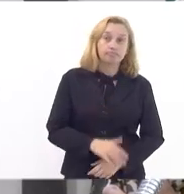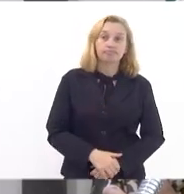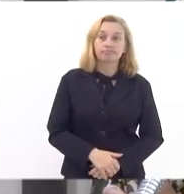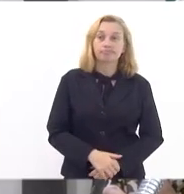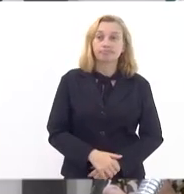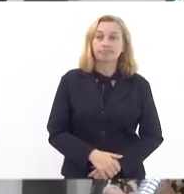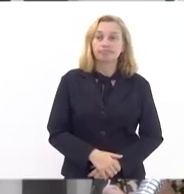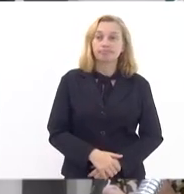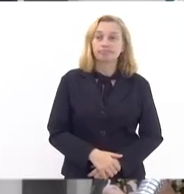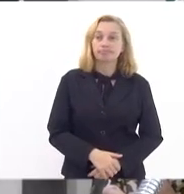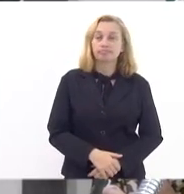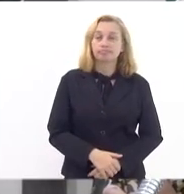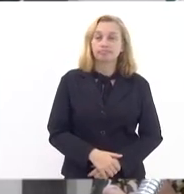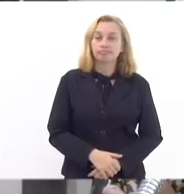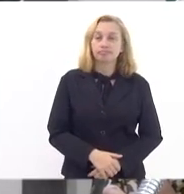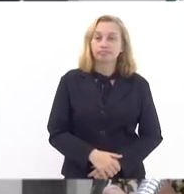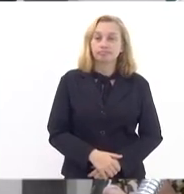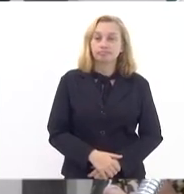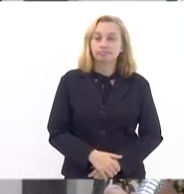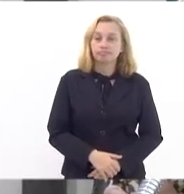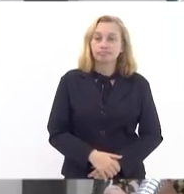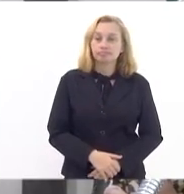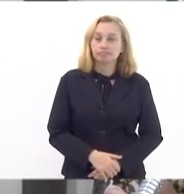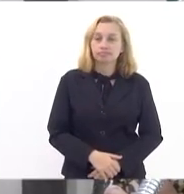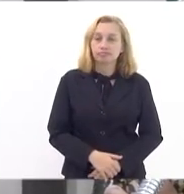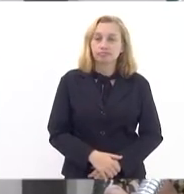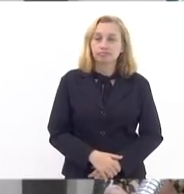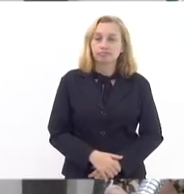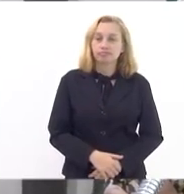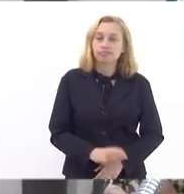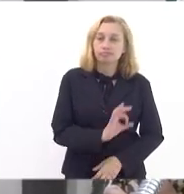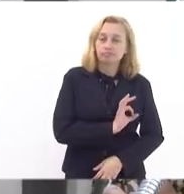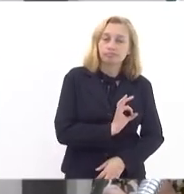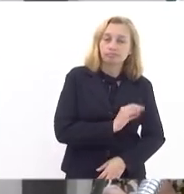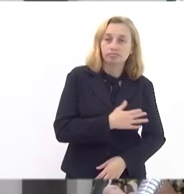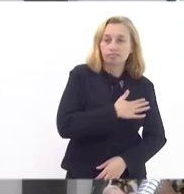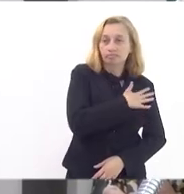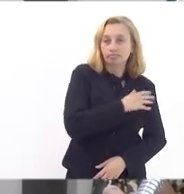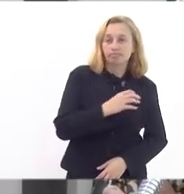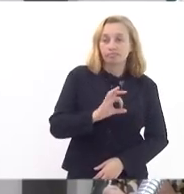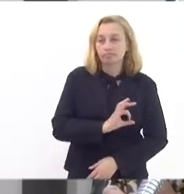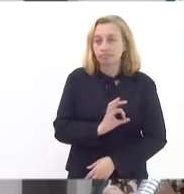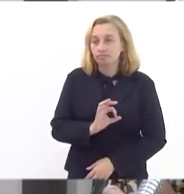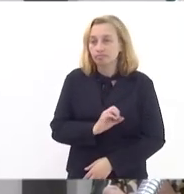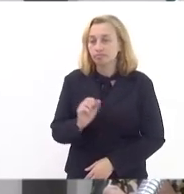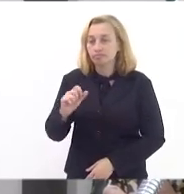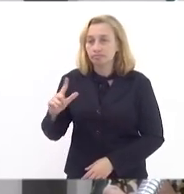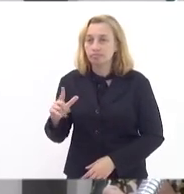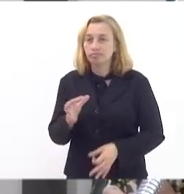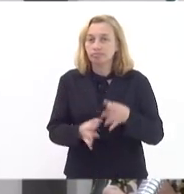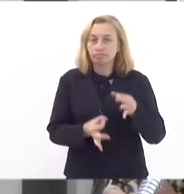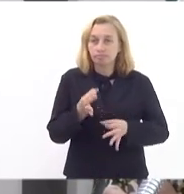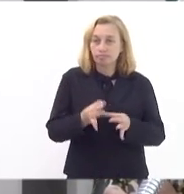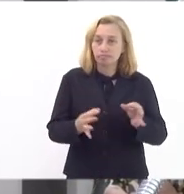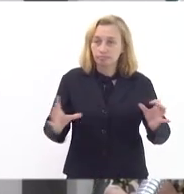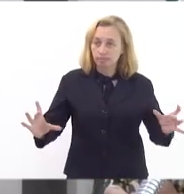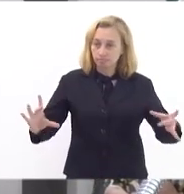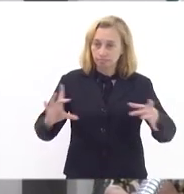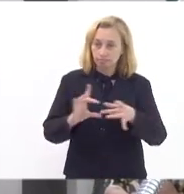vendo uma inter-relação entre polícia militar polícia civil e judiciário